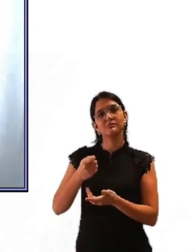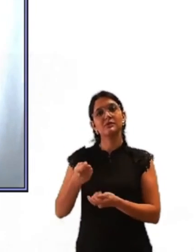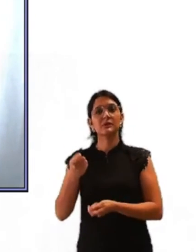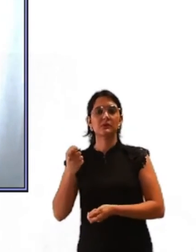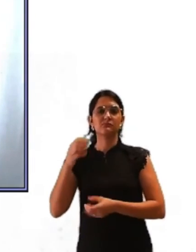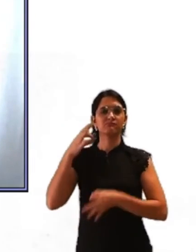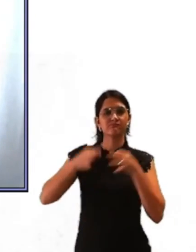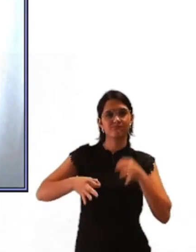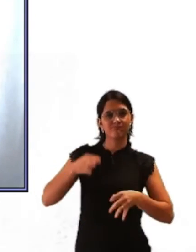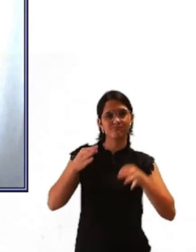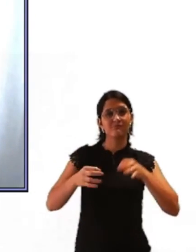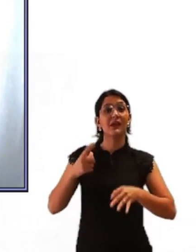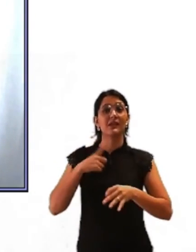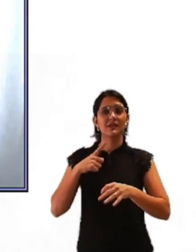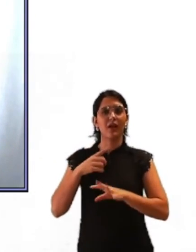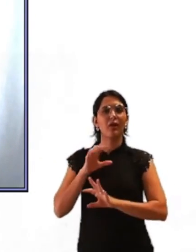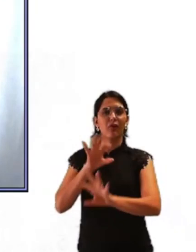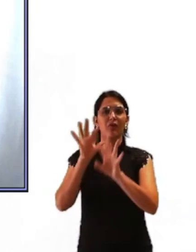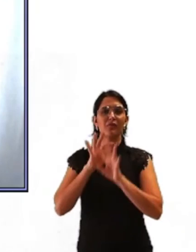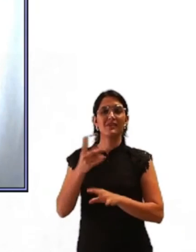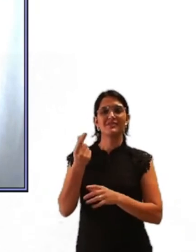questão